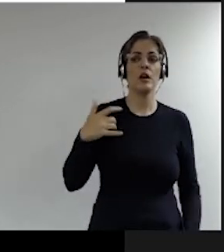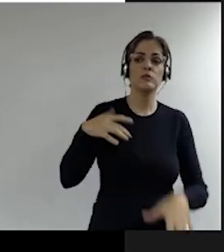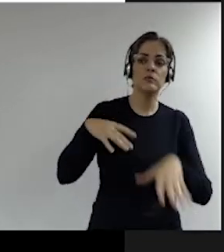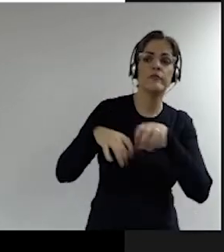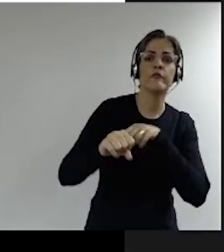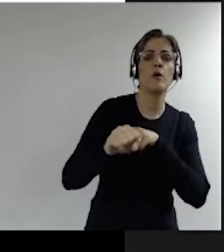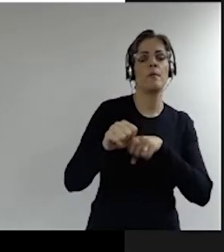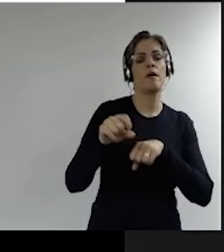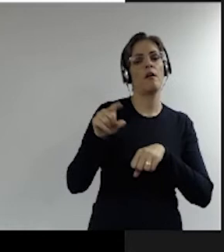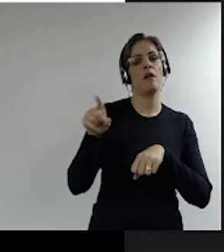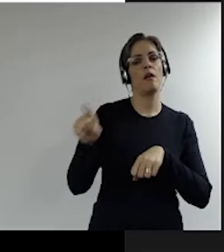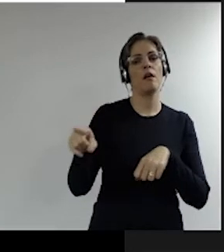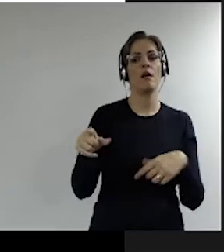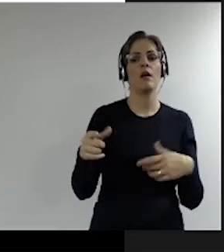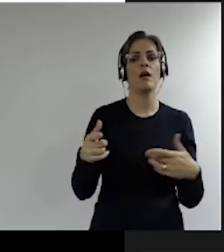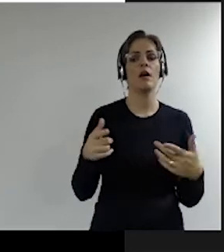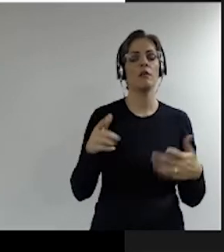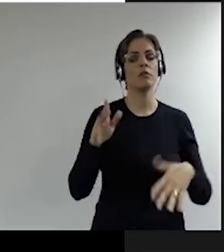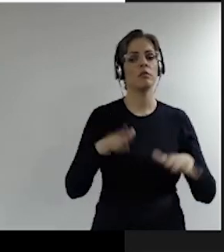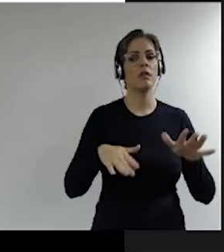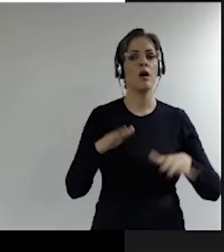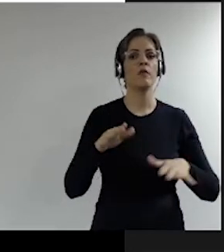curso e porque eles podem ser